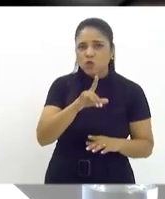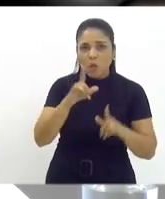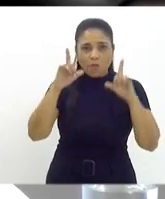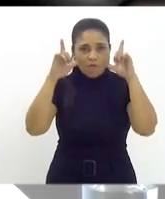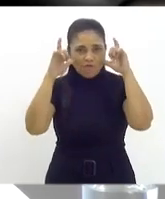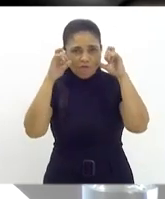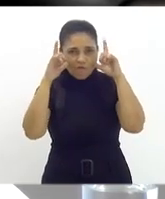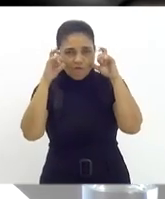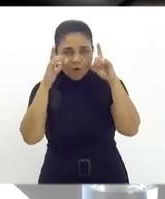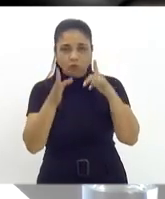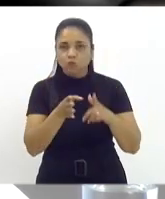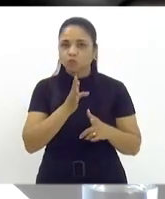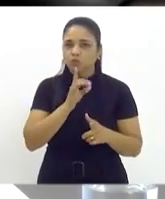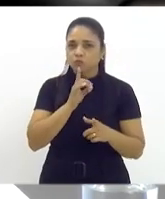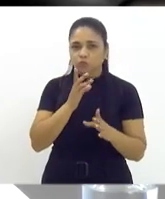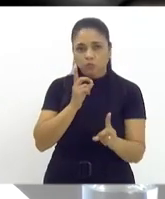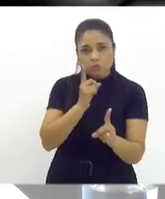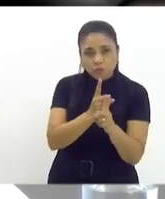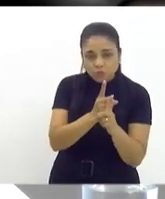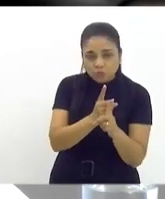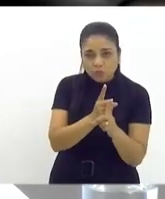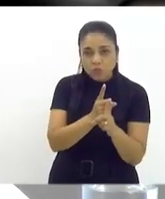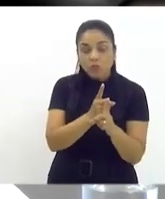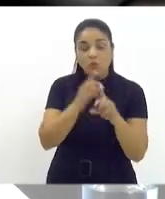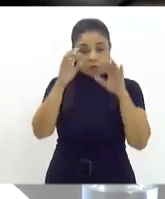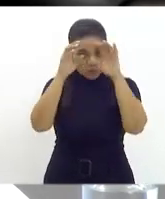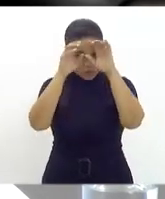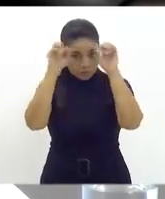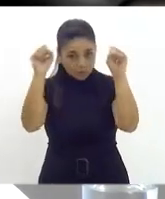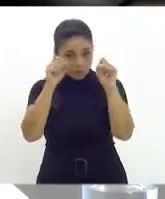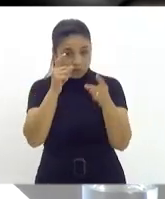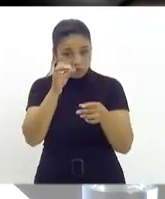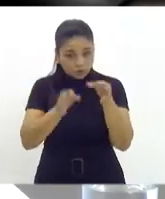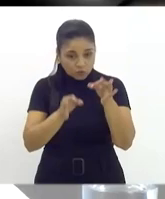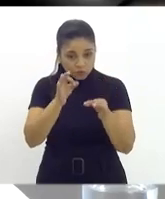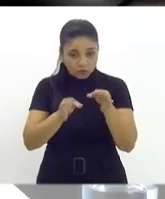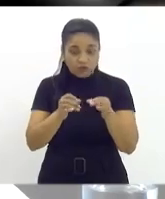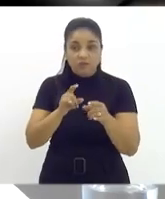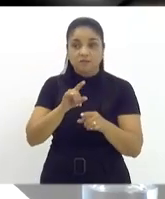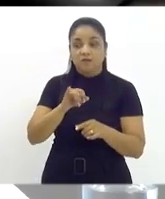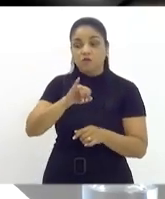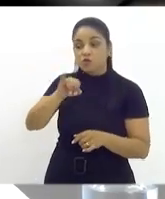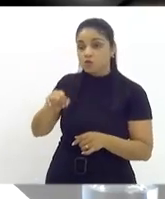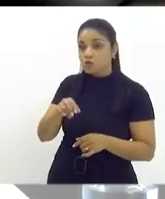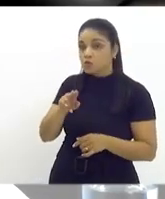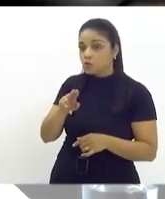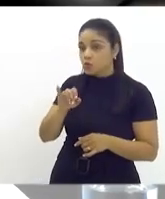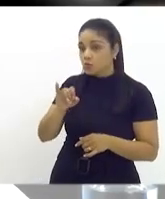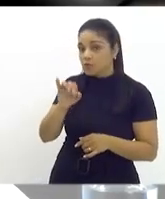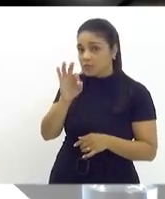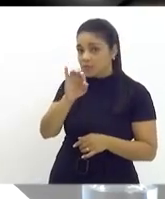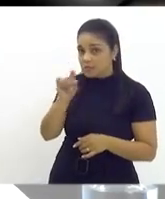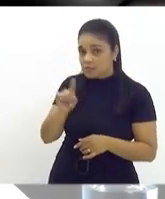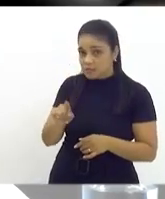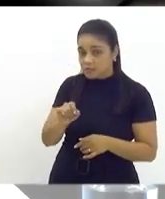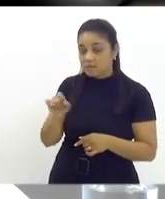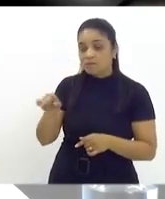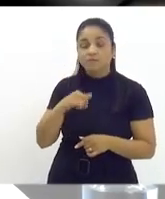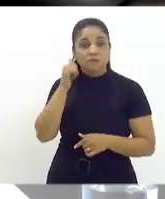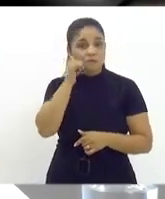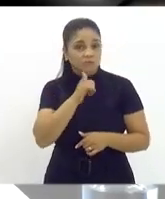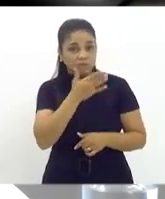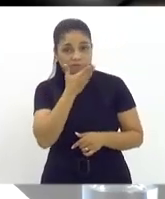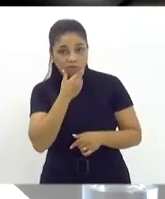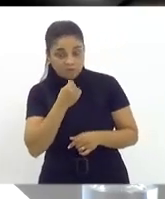tá então o Tribunal de Justiça recomendou aos seus juízes as suas juízas que fizesse uma avaliação